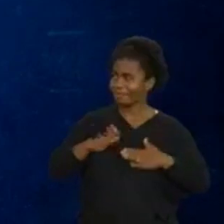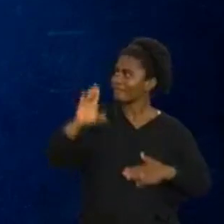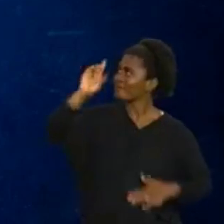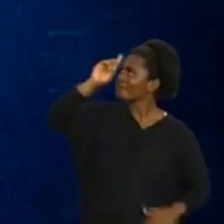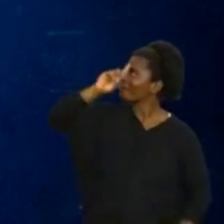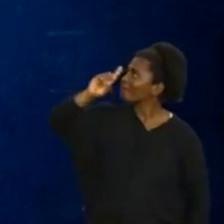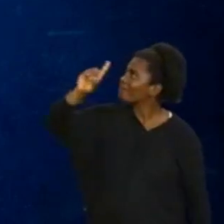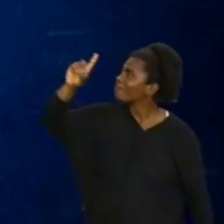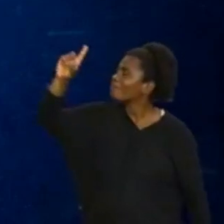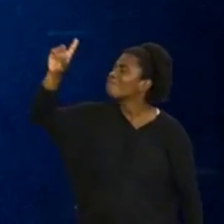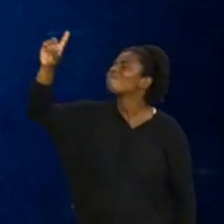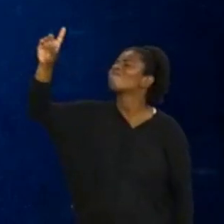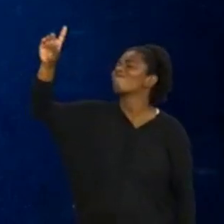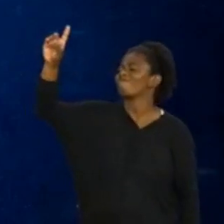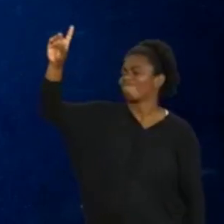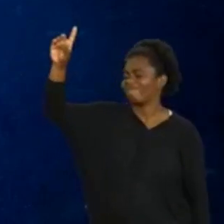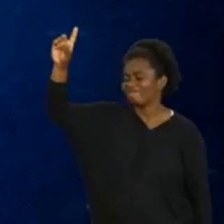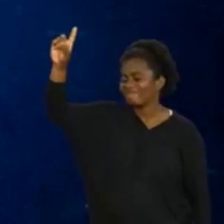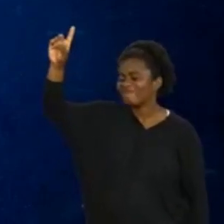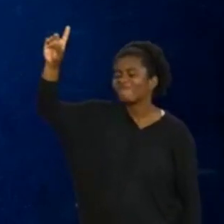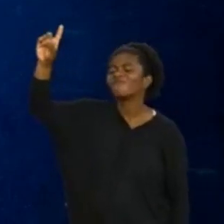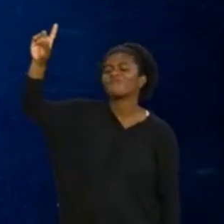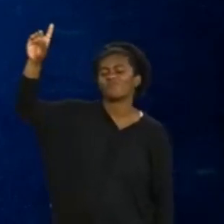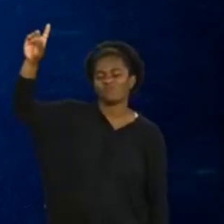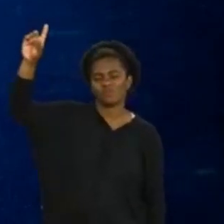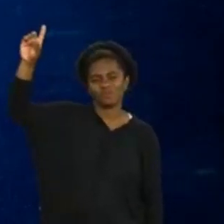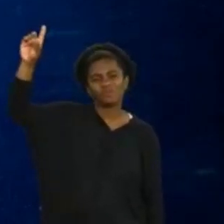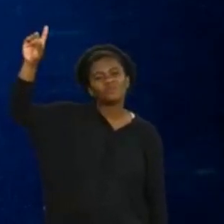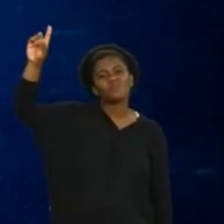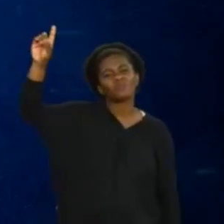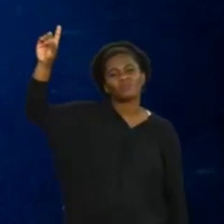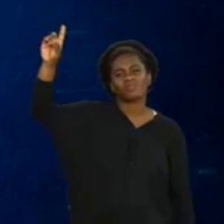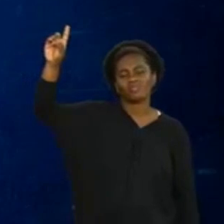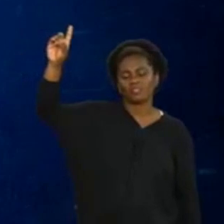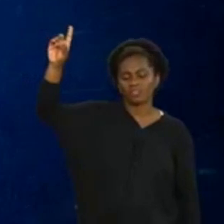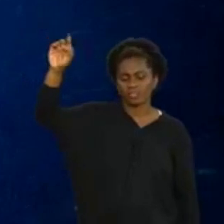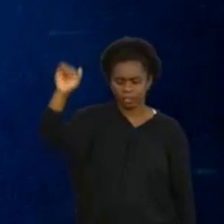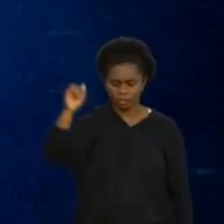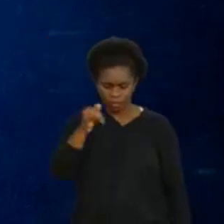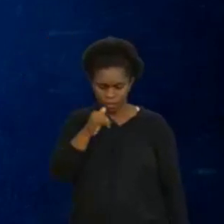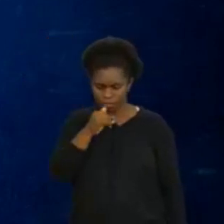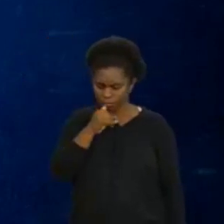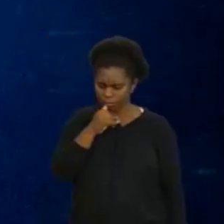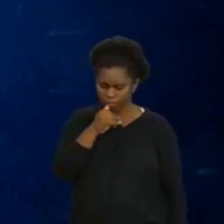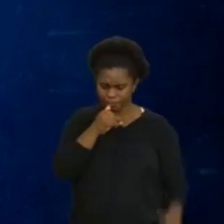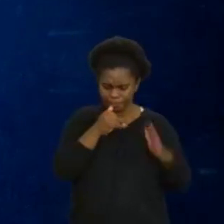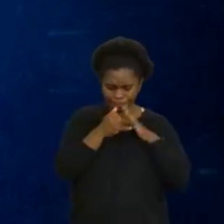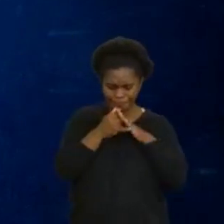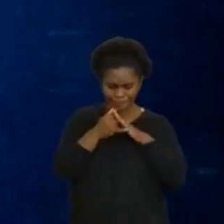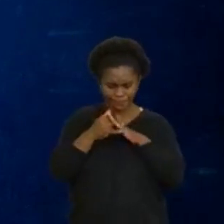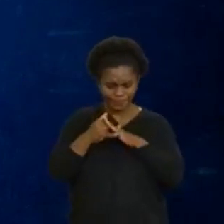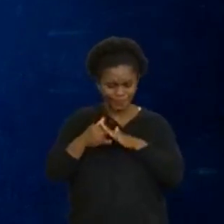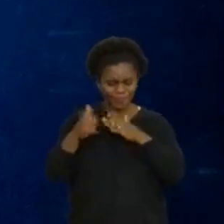Descanse. Descanse, tenha paz. Vá para os braços de Deus.